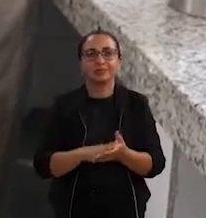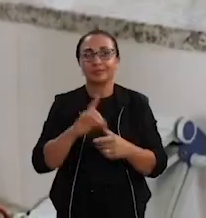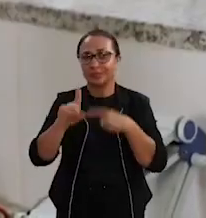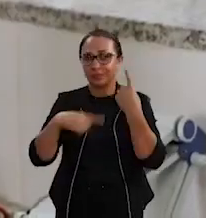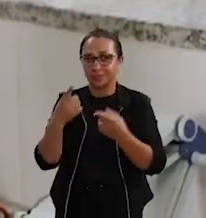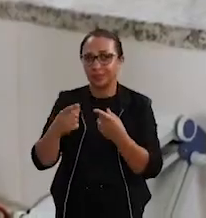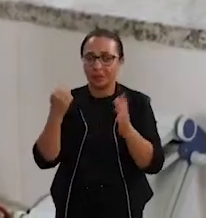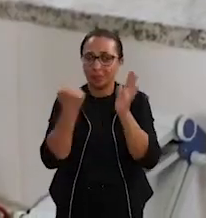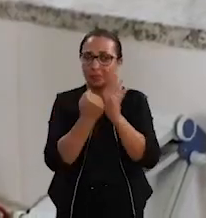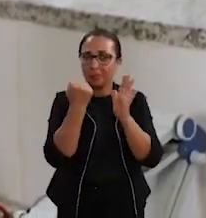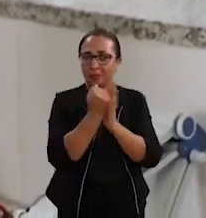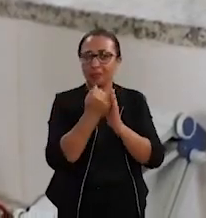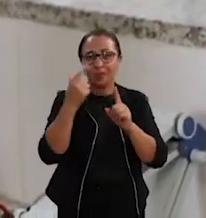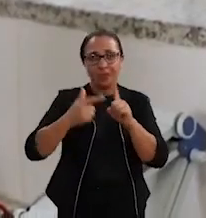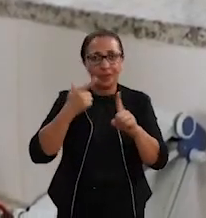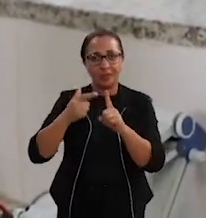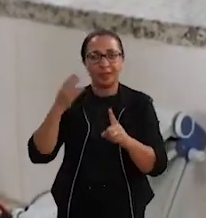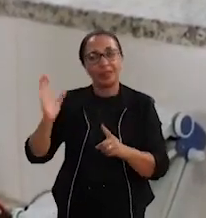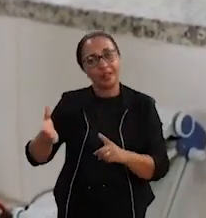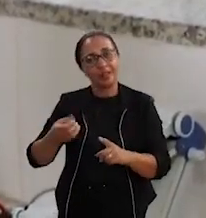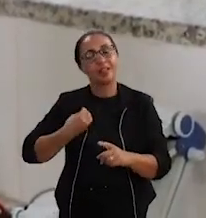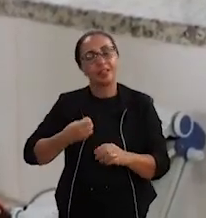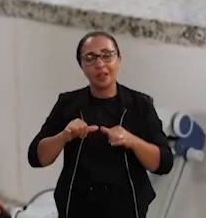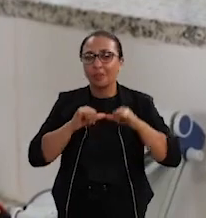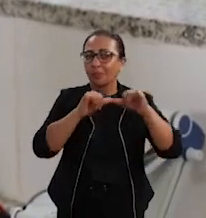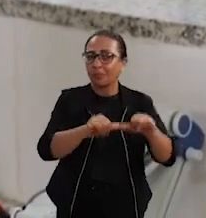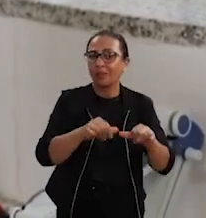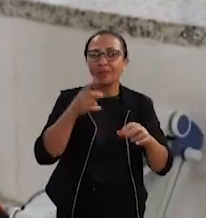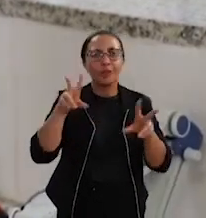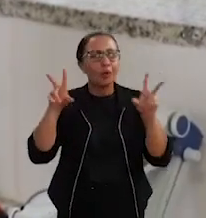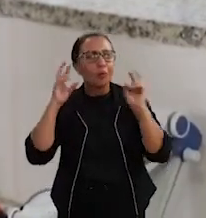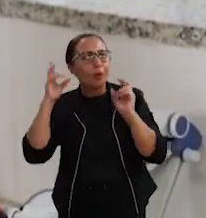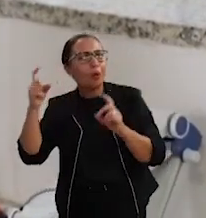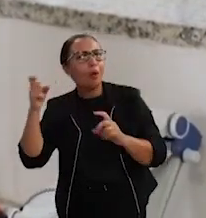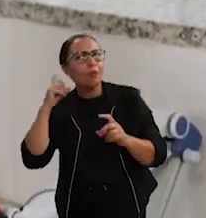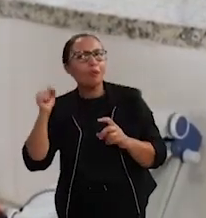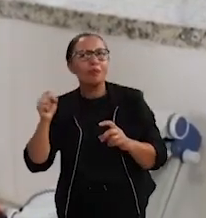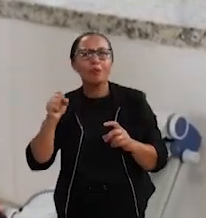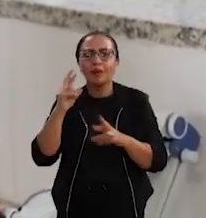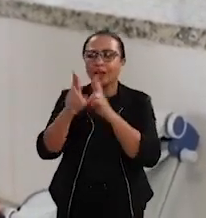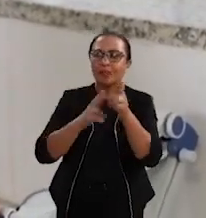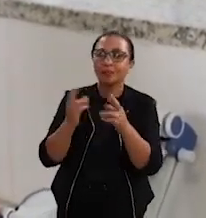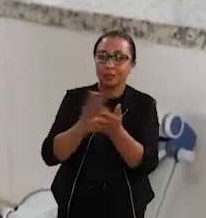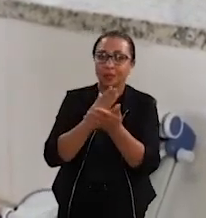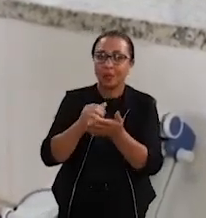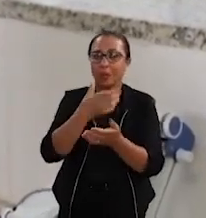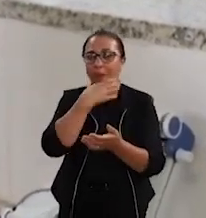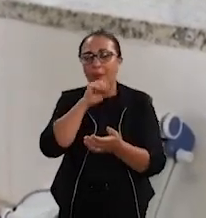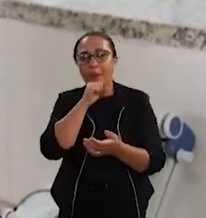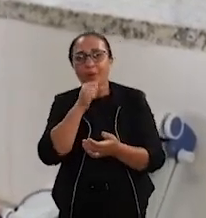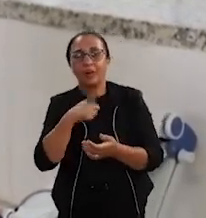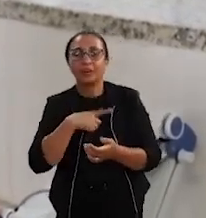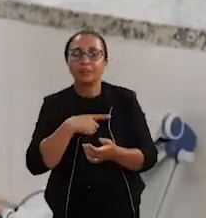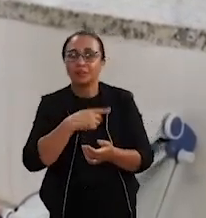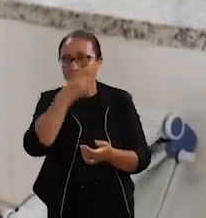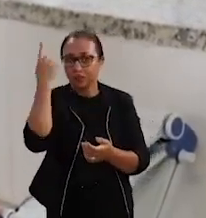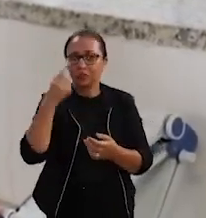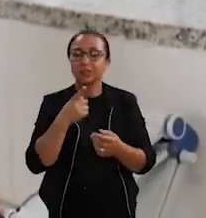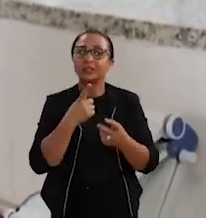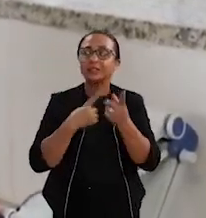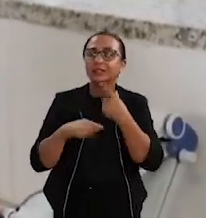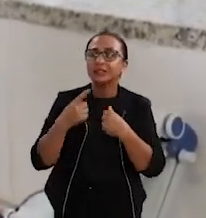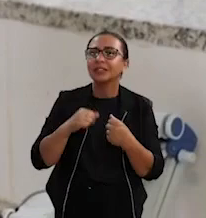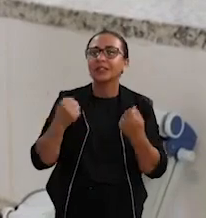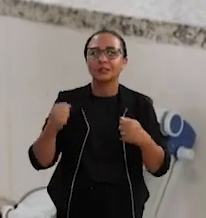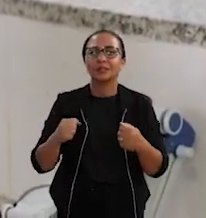comercialização. Depois de patenteado, o produto já está no mercado e eu tenho ouvido relatos de alguns pais que têm crianças com